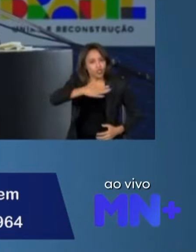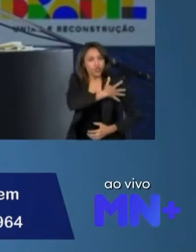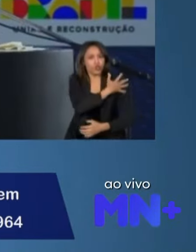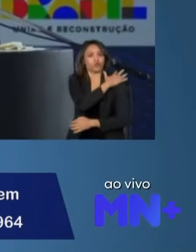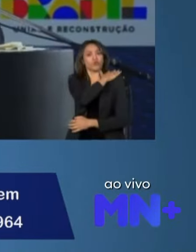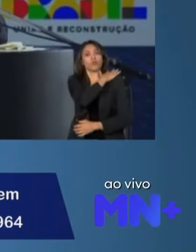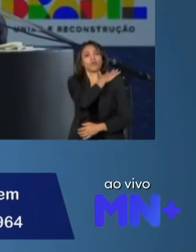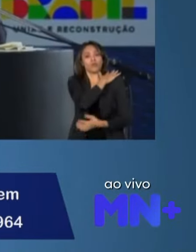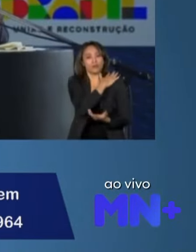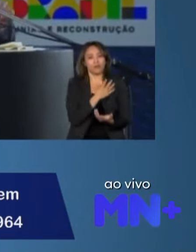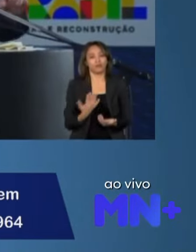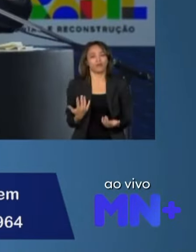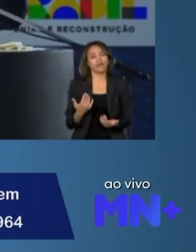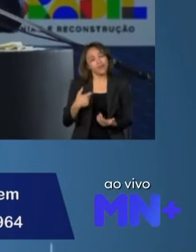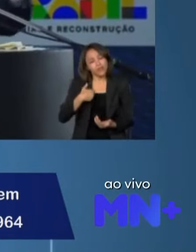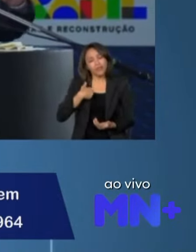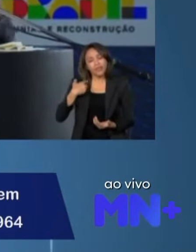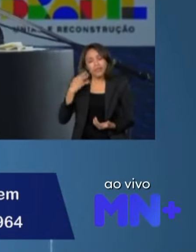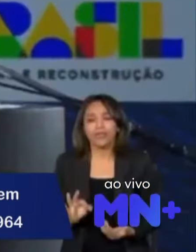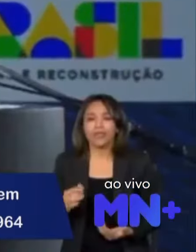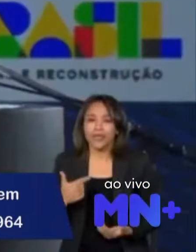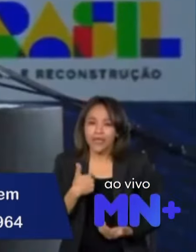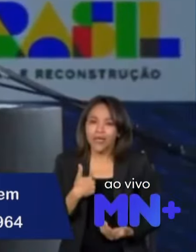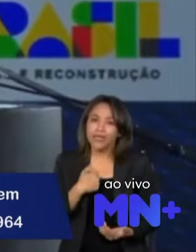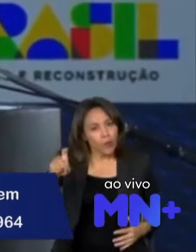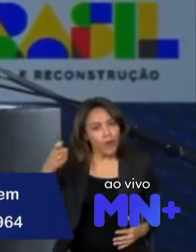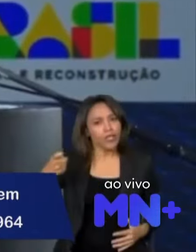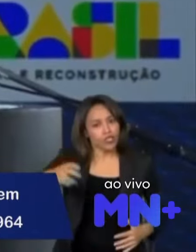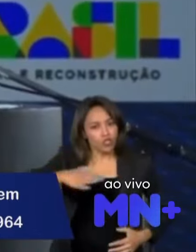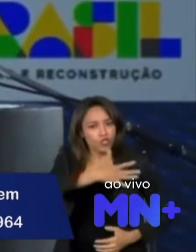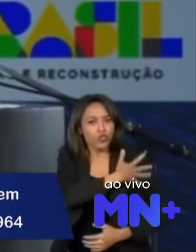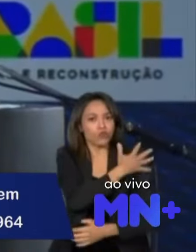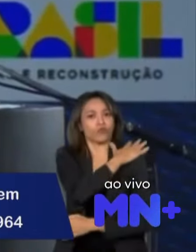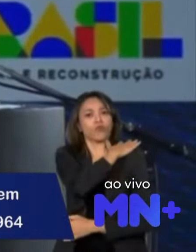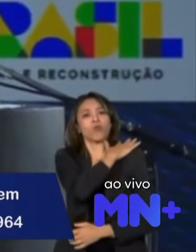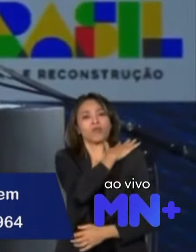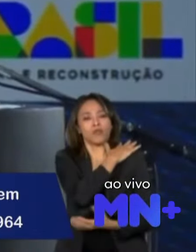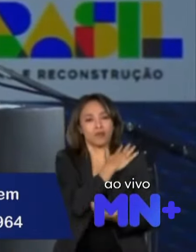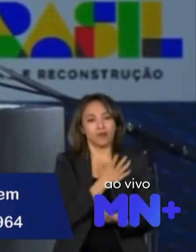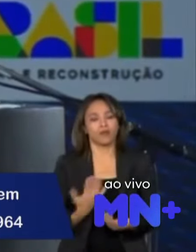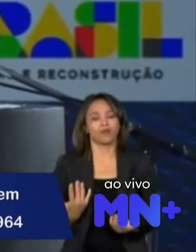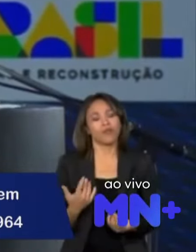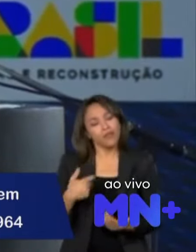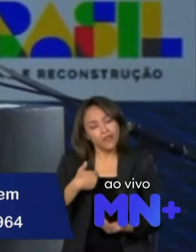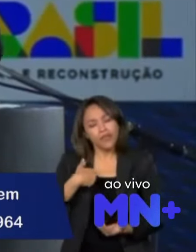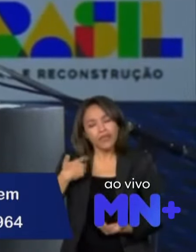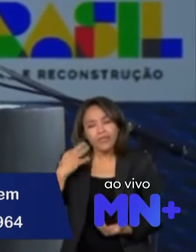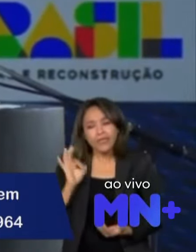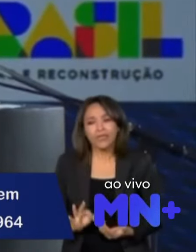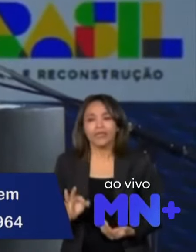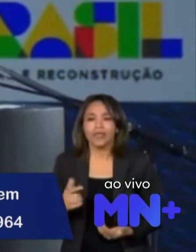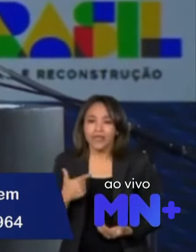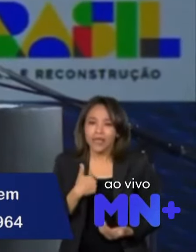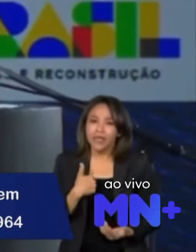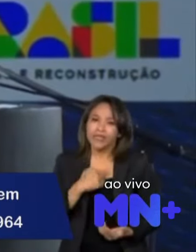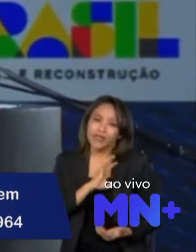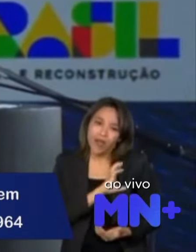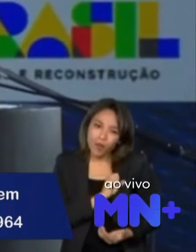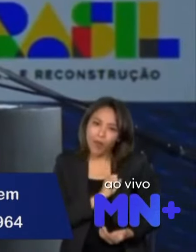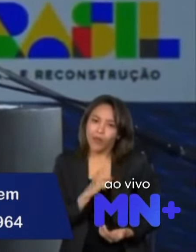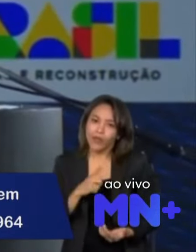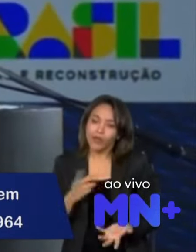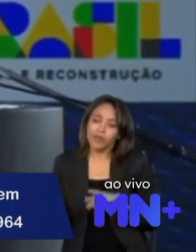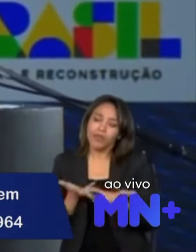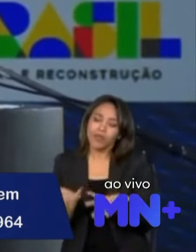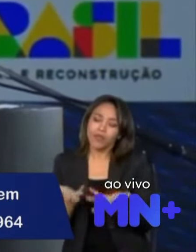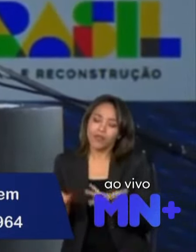da República ontem falando dos militares. Certeza que esse carinho que nós temos com a Marinha, nós